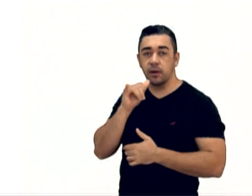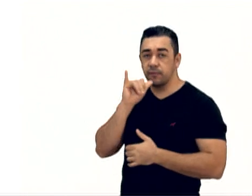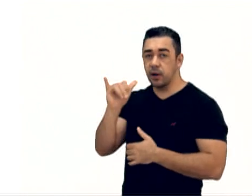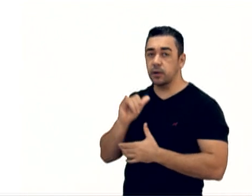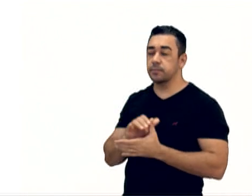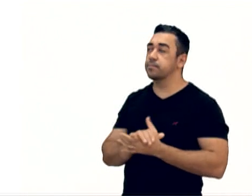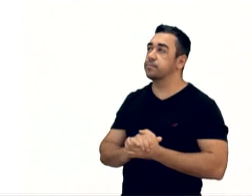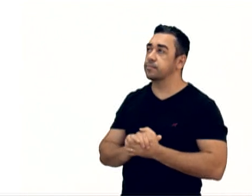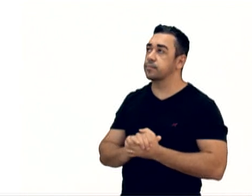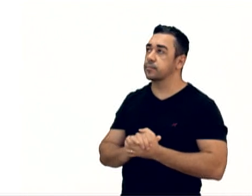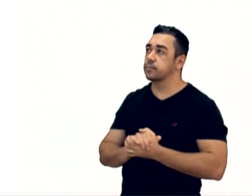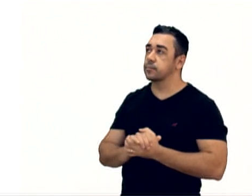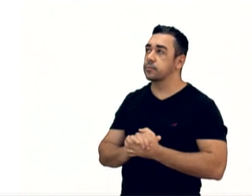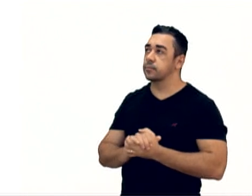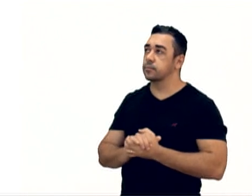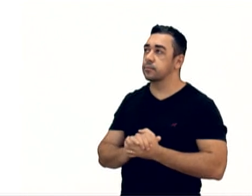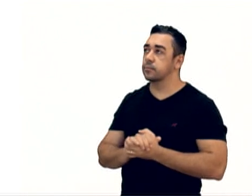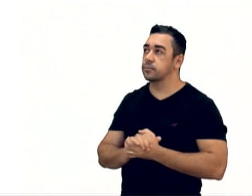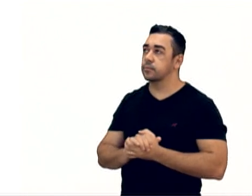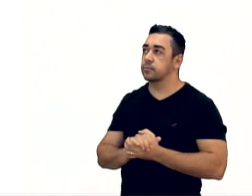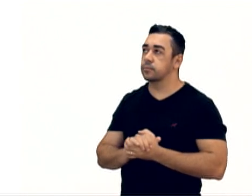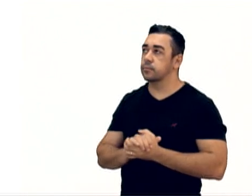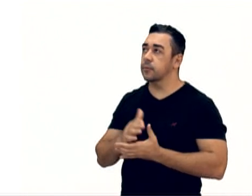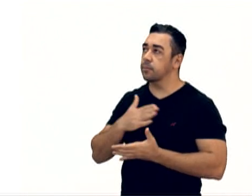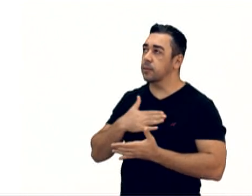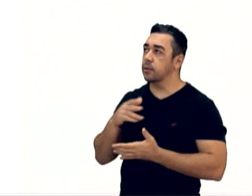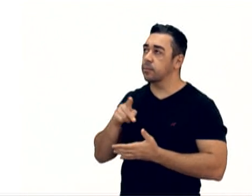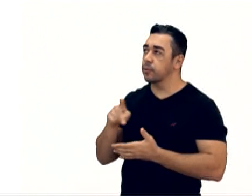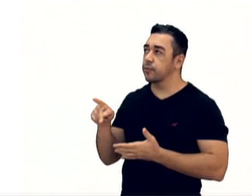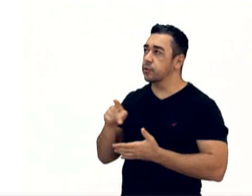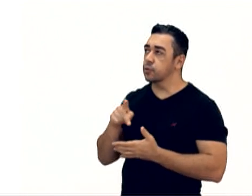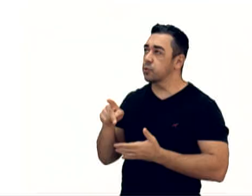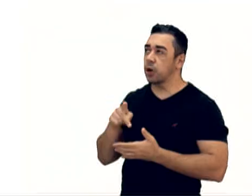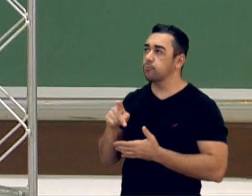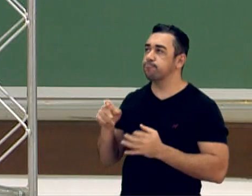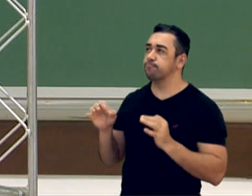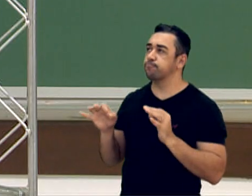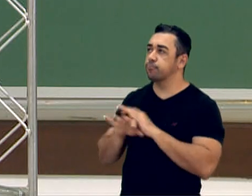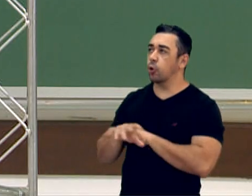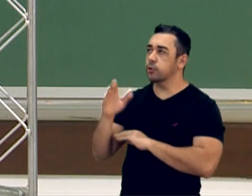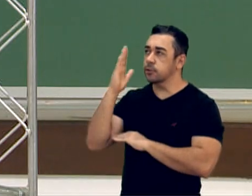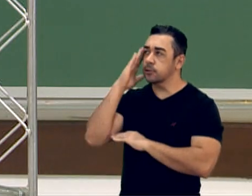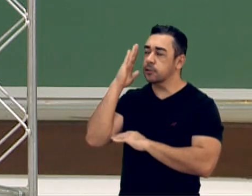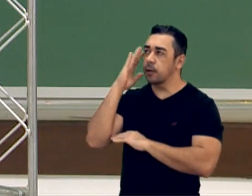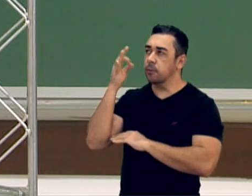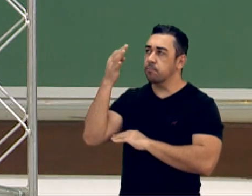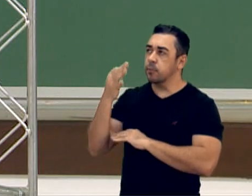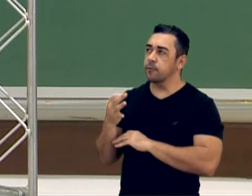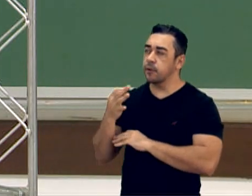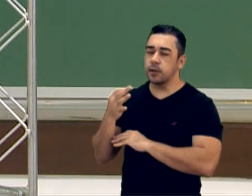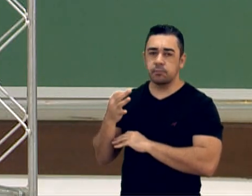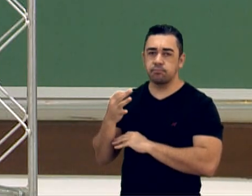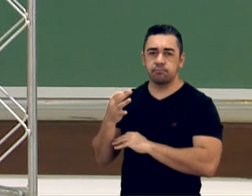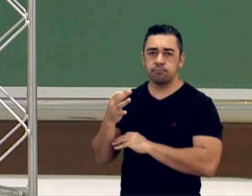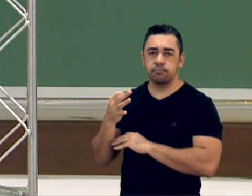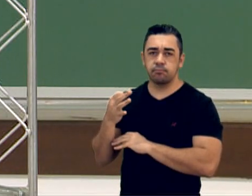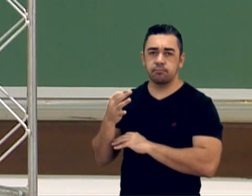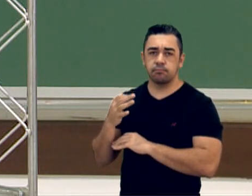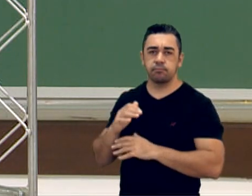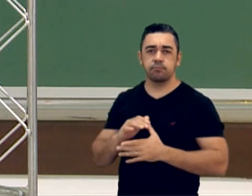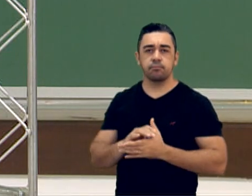teacher isn't qualified to teach spelling. A minha professora não está apta, não está habilitada